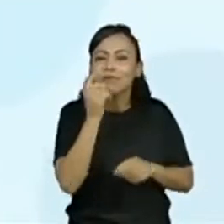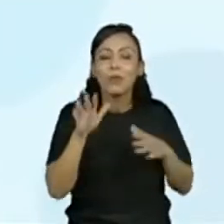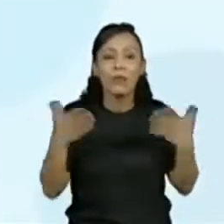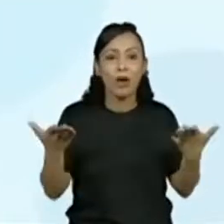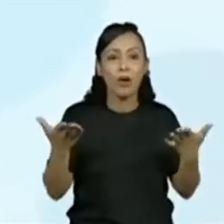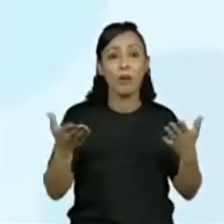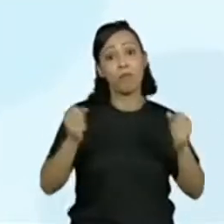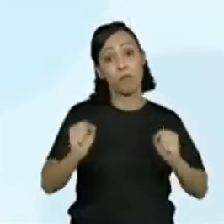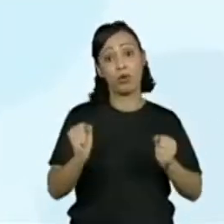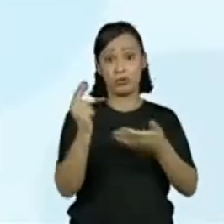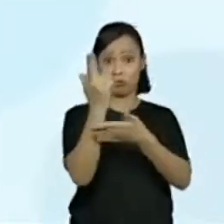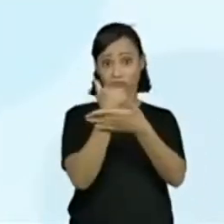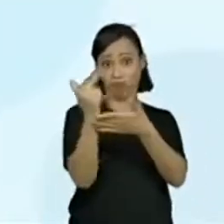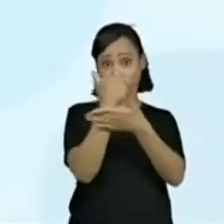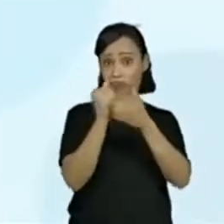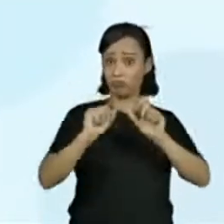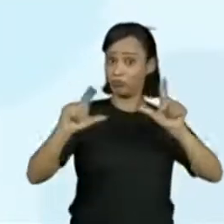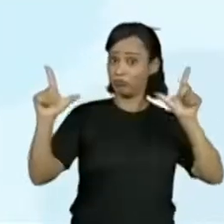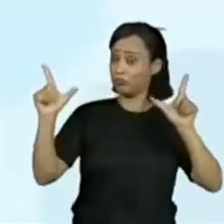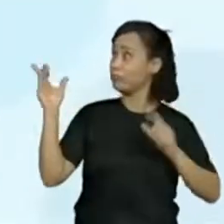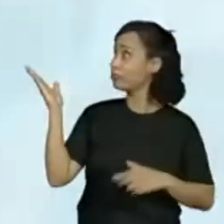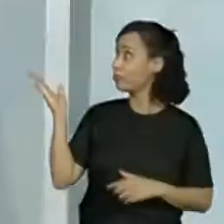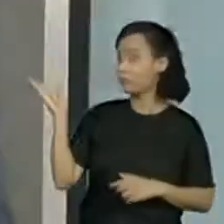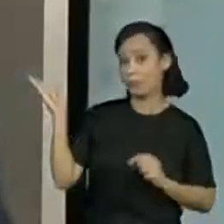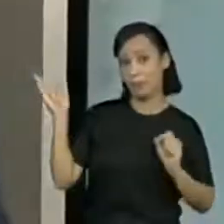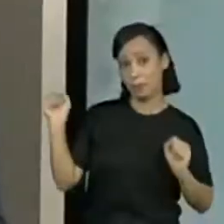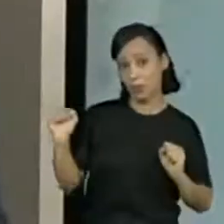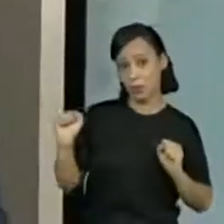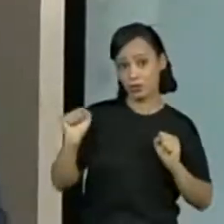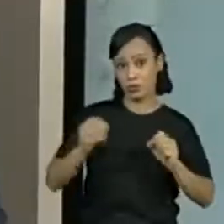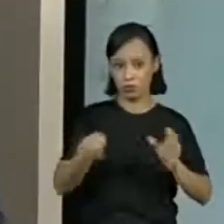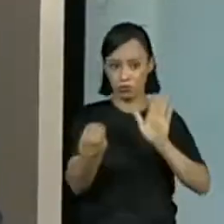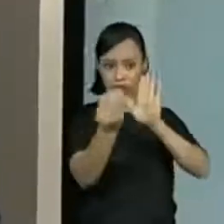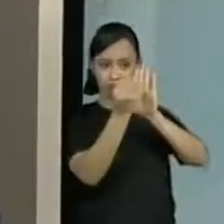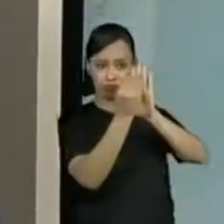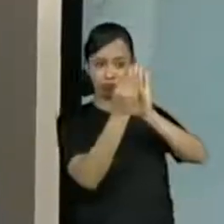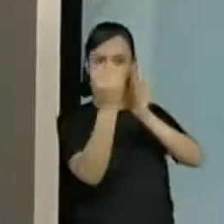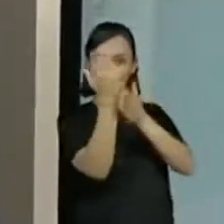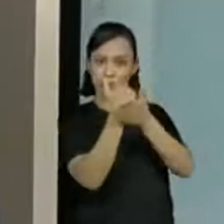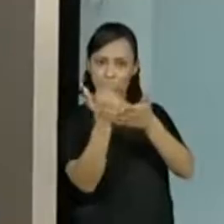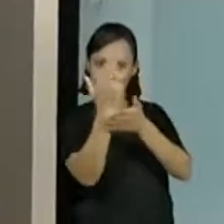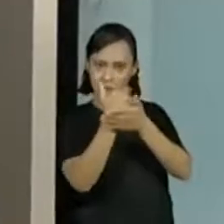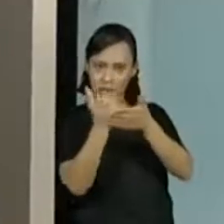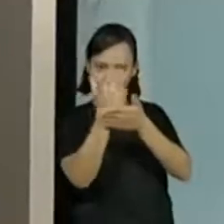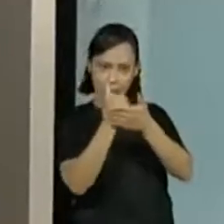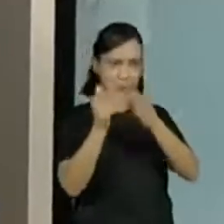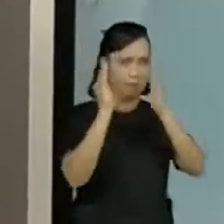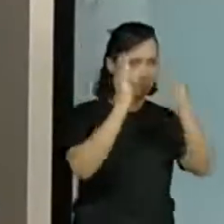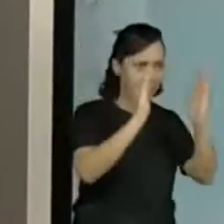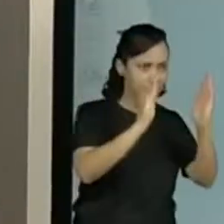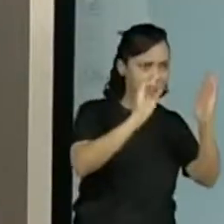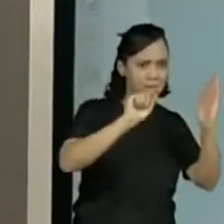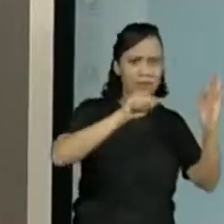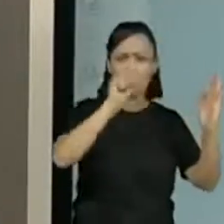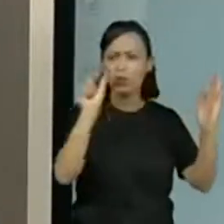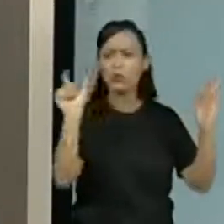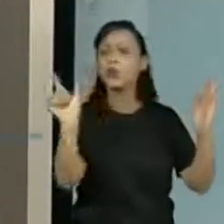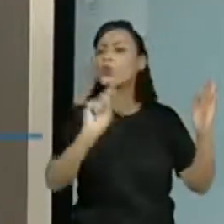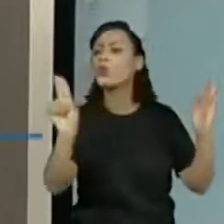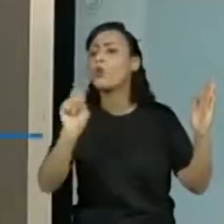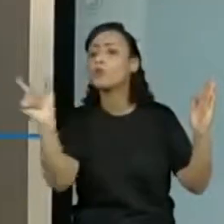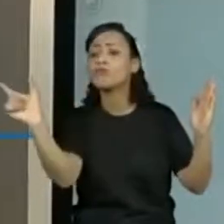desenhar a sua comida preferida E você tem que escrever o nome da sua comida preferida